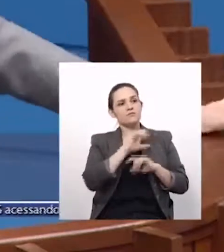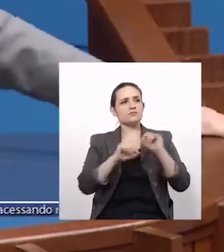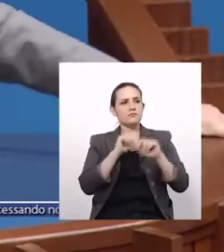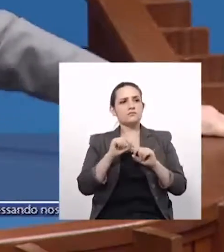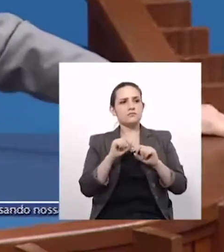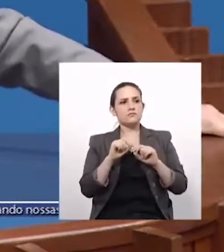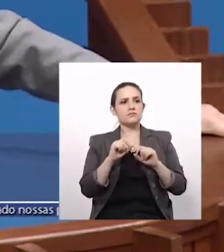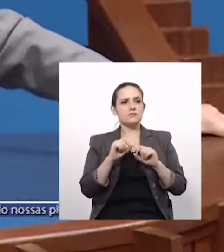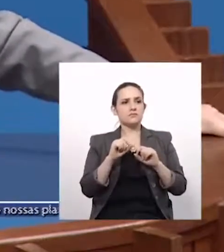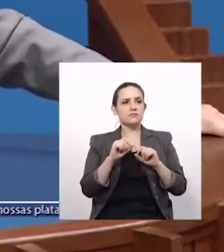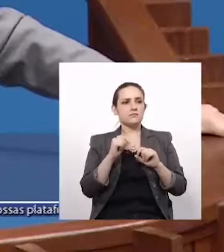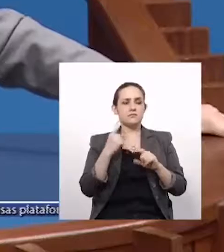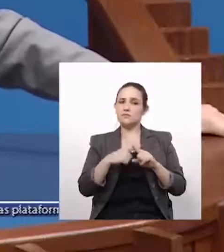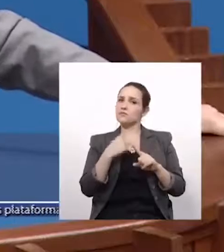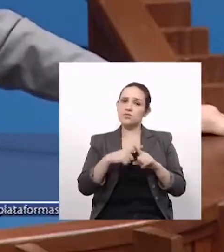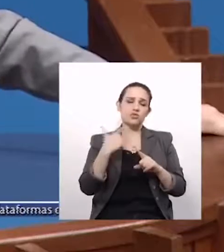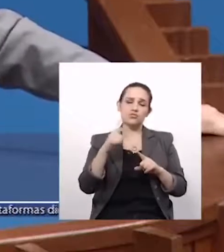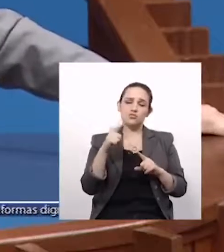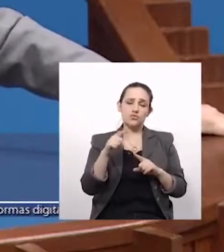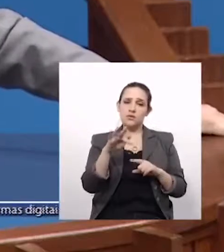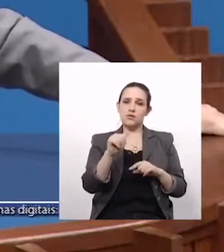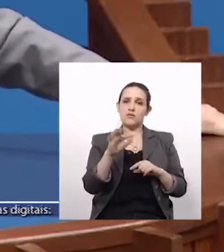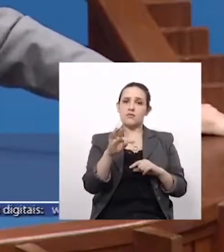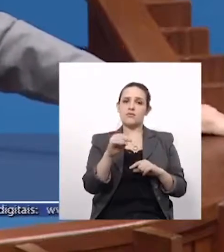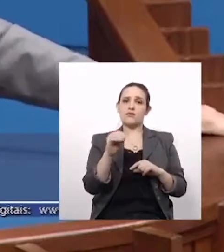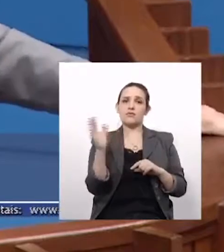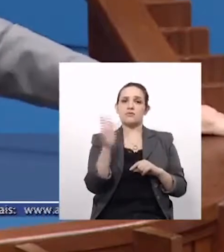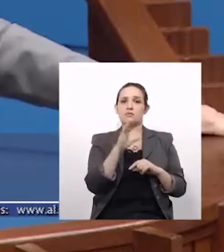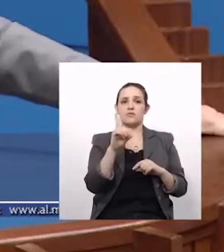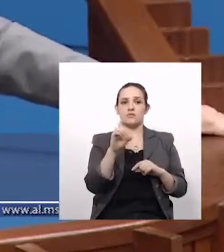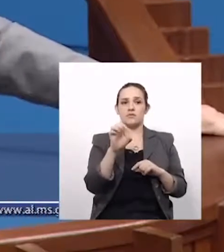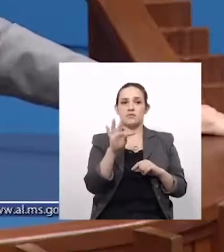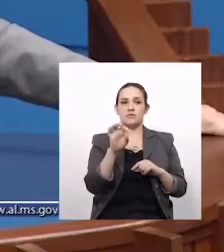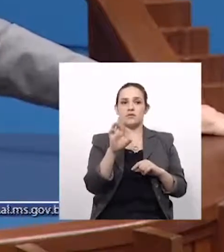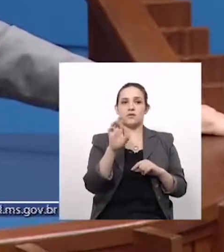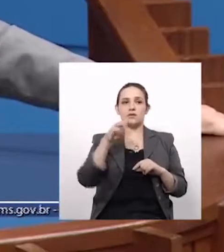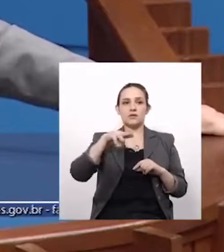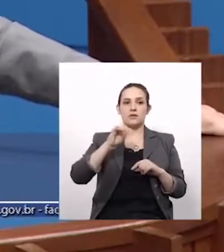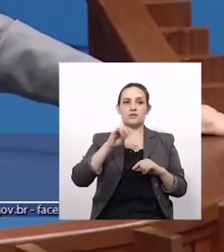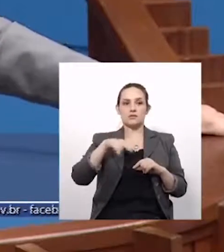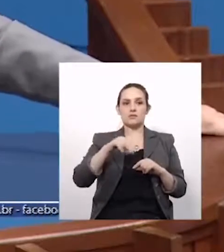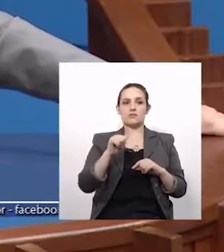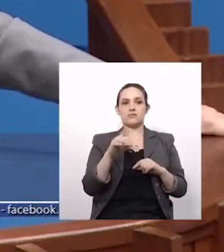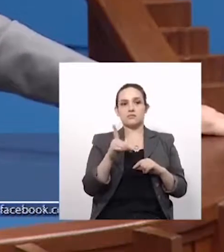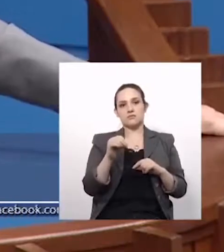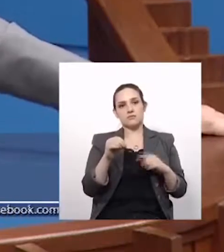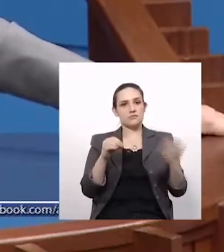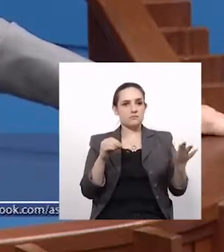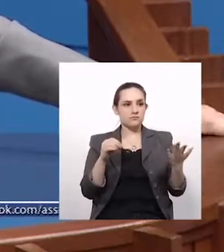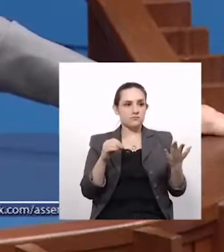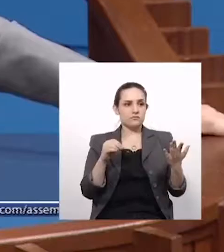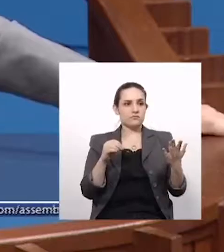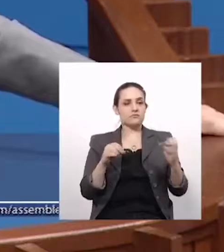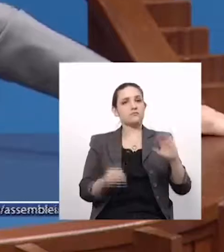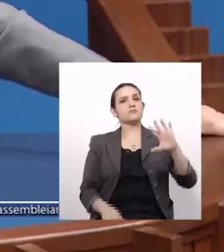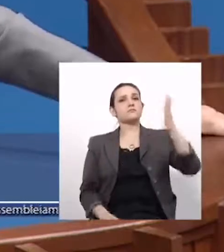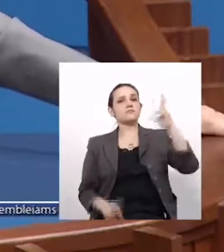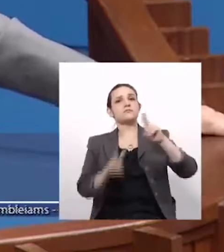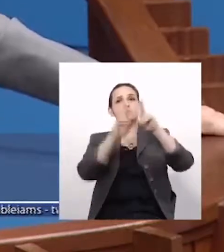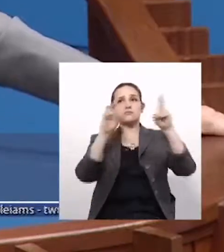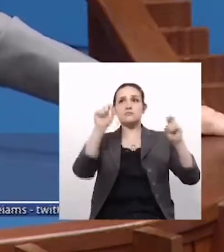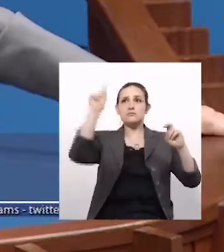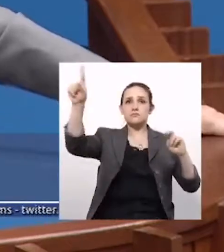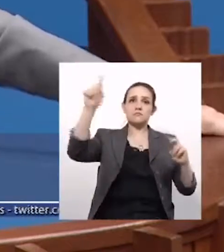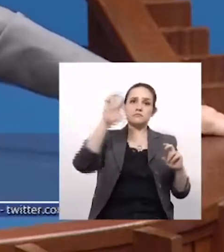deve exatamente pela inexistência do fato determinado. O que ele traz como fato determinado? Um assunto que ocorreu em Rondônia, que